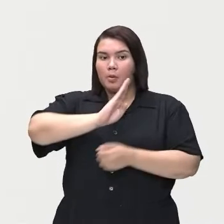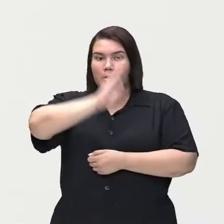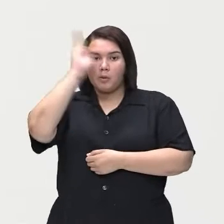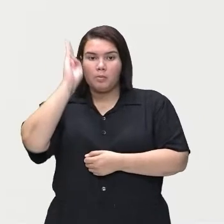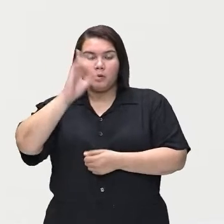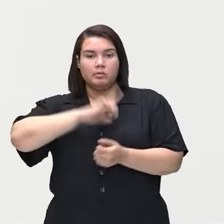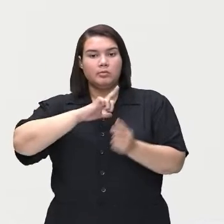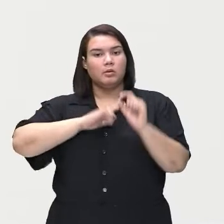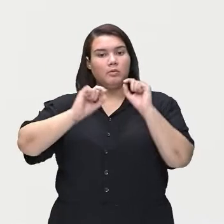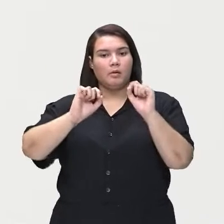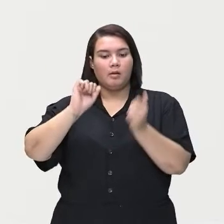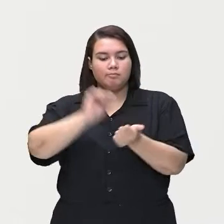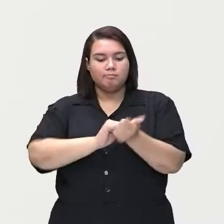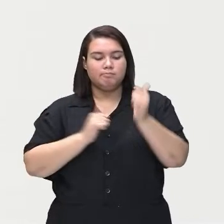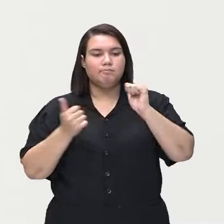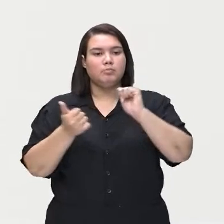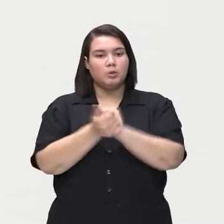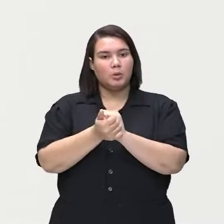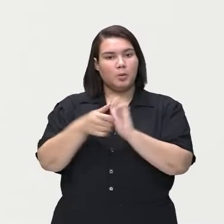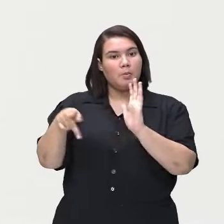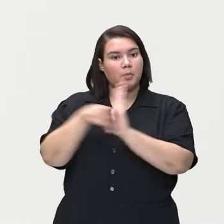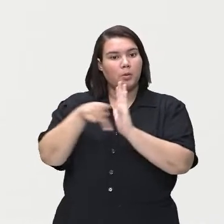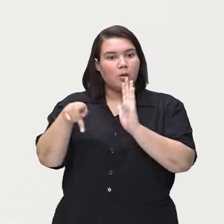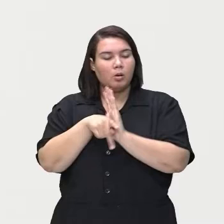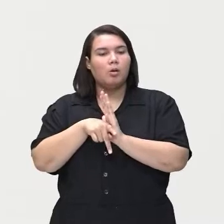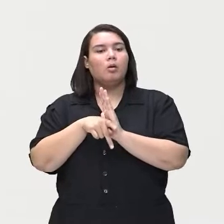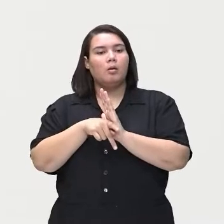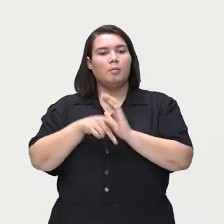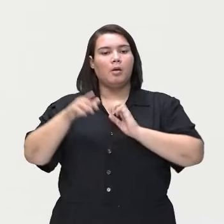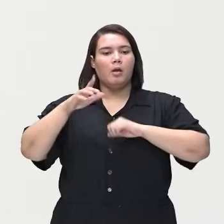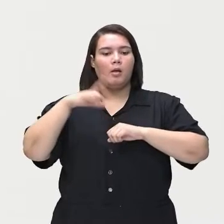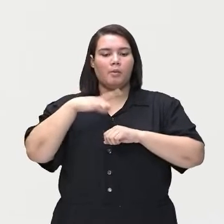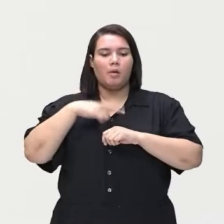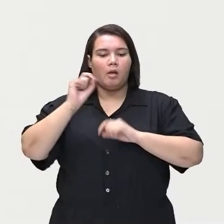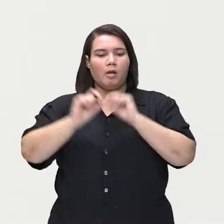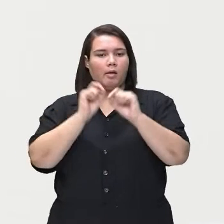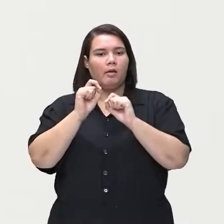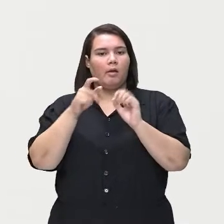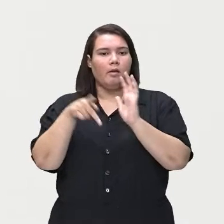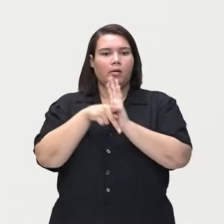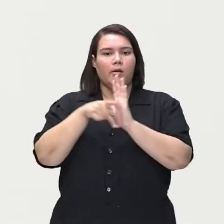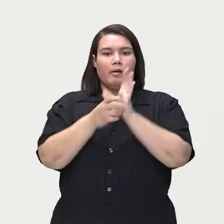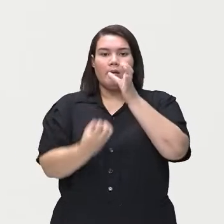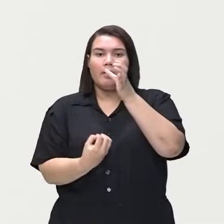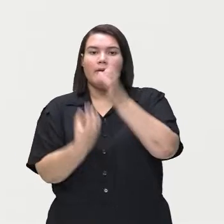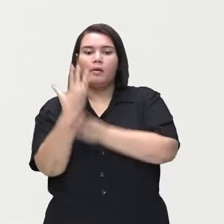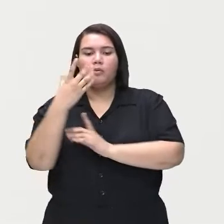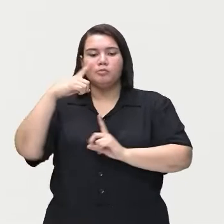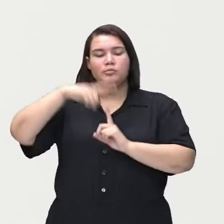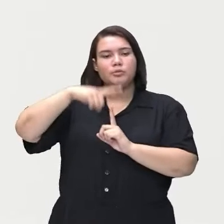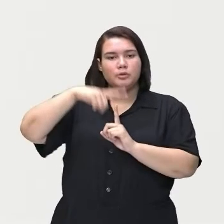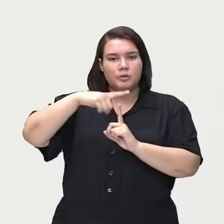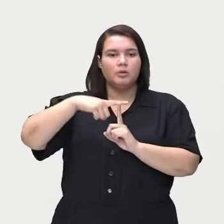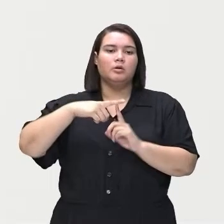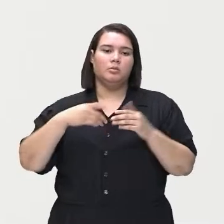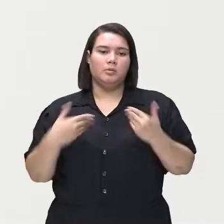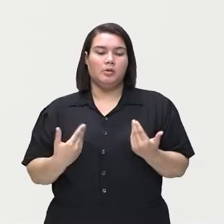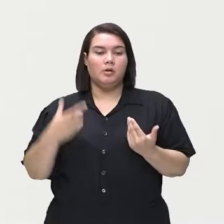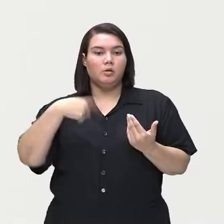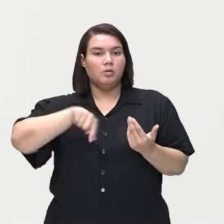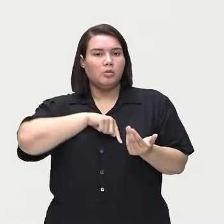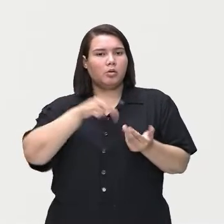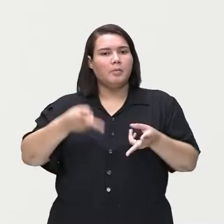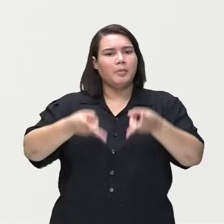que adaptaram seus próprios propósitos e criaram o seu próprio estilo. Então a gente vai ver